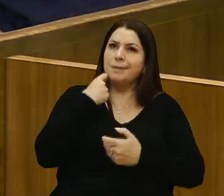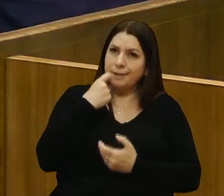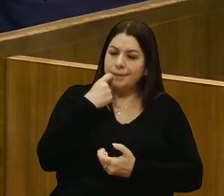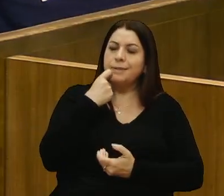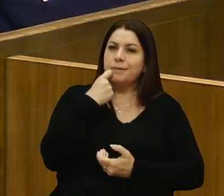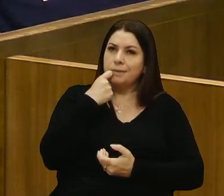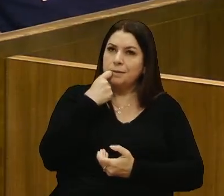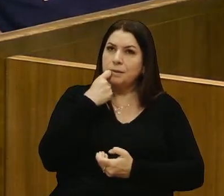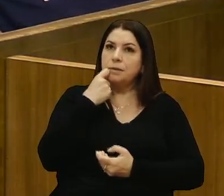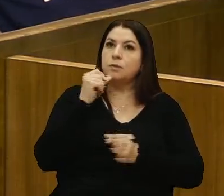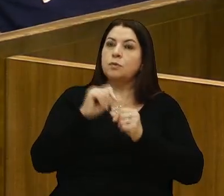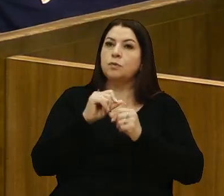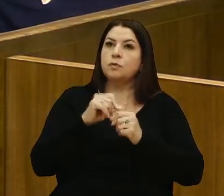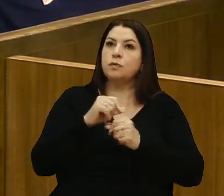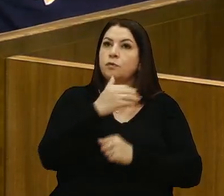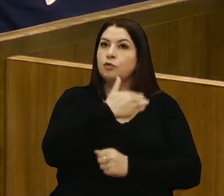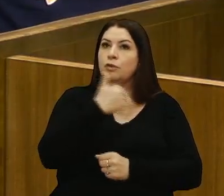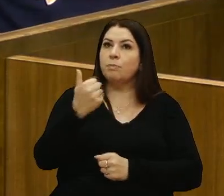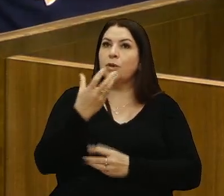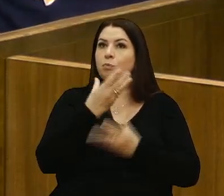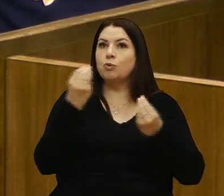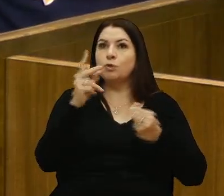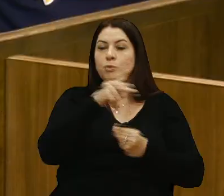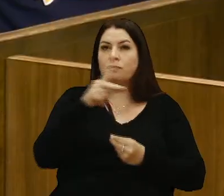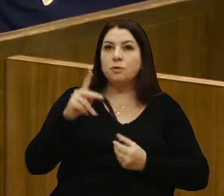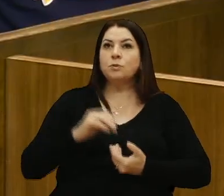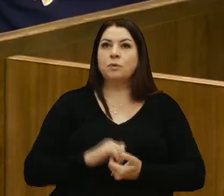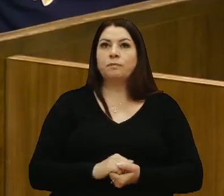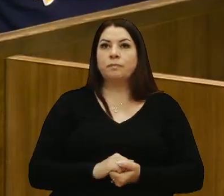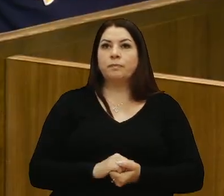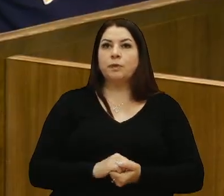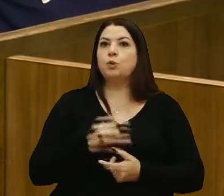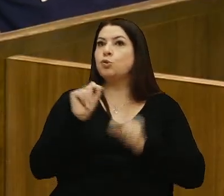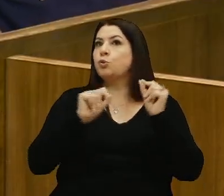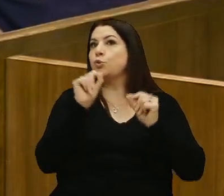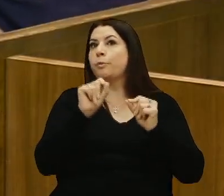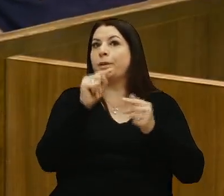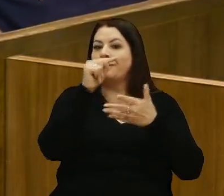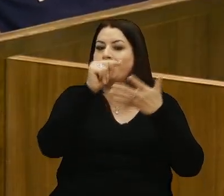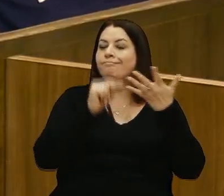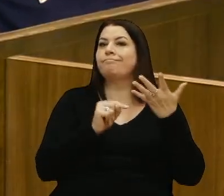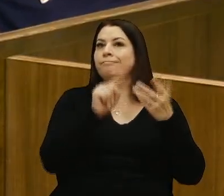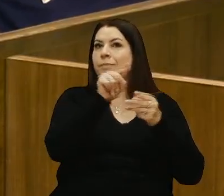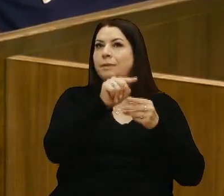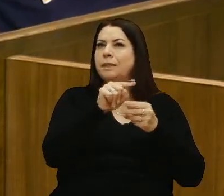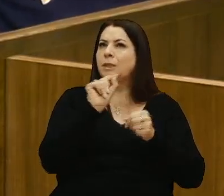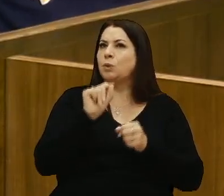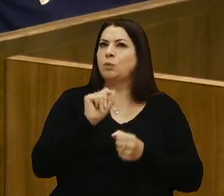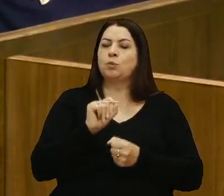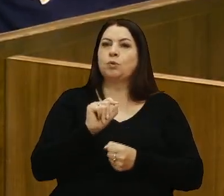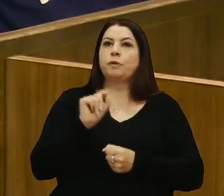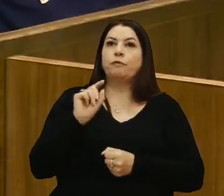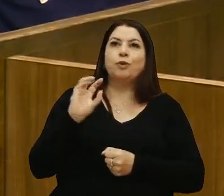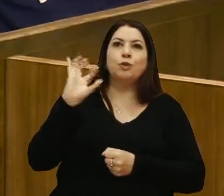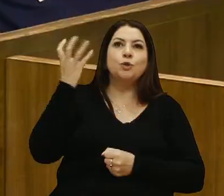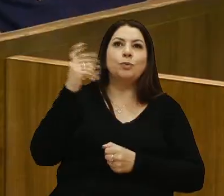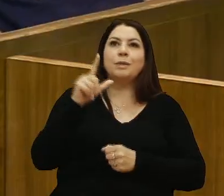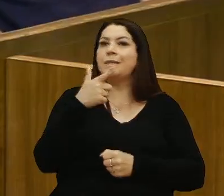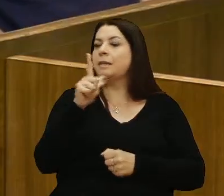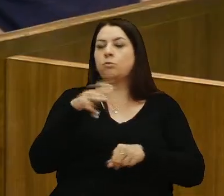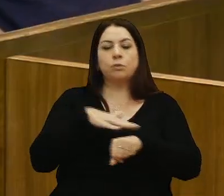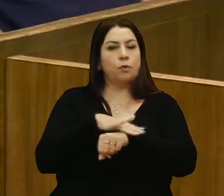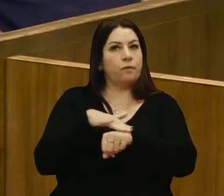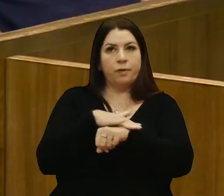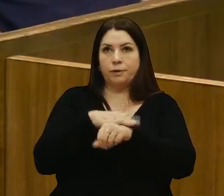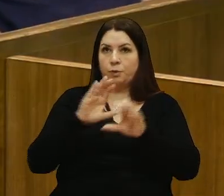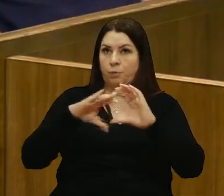sexta-feira, quando fomos acionados por muitos professores sobre essa questão. Essa medida que foi tomada sem diálogo